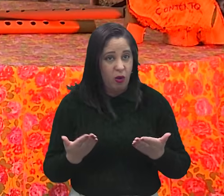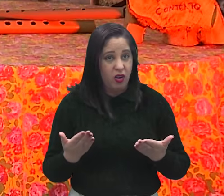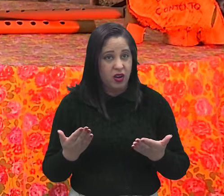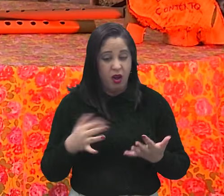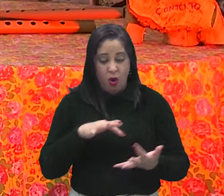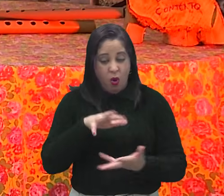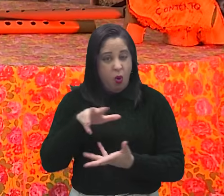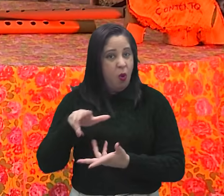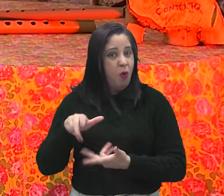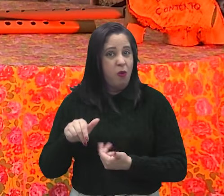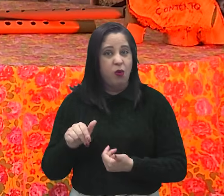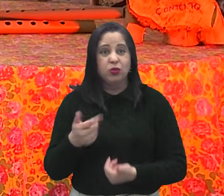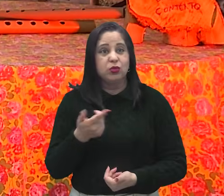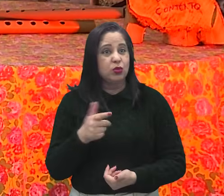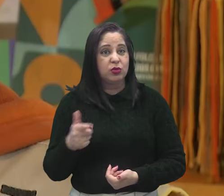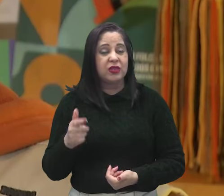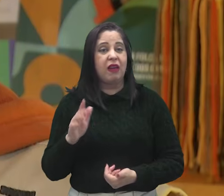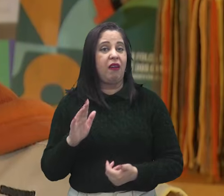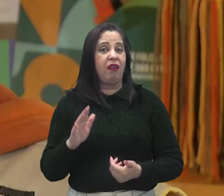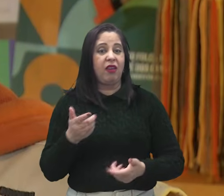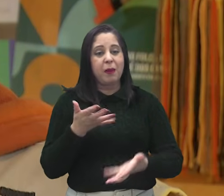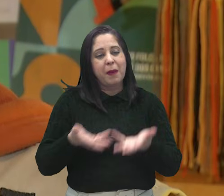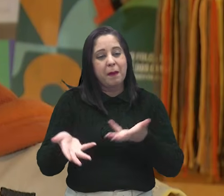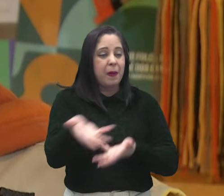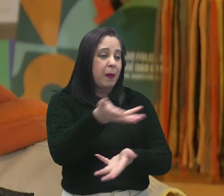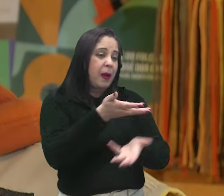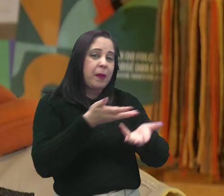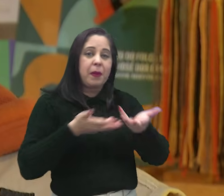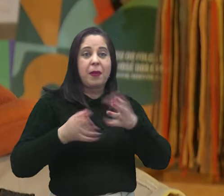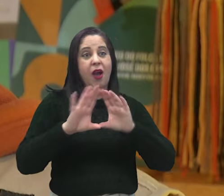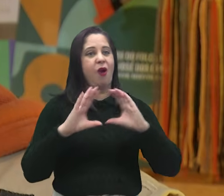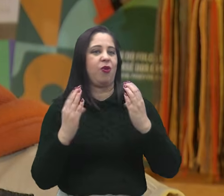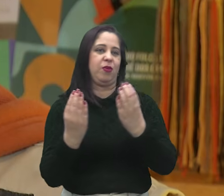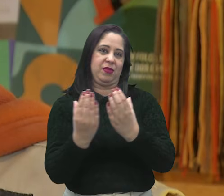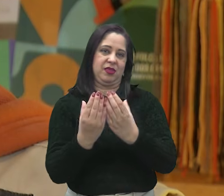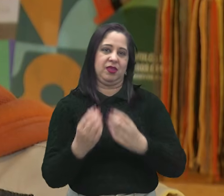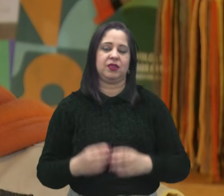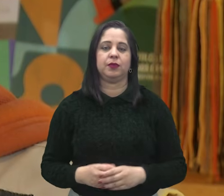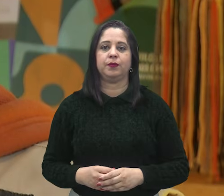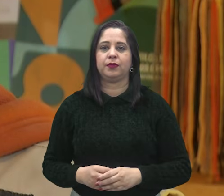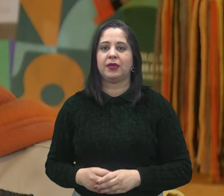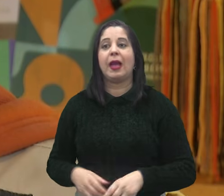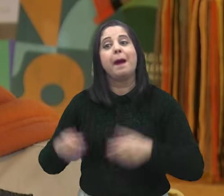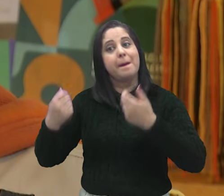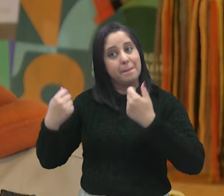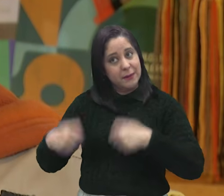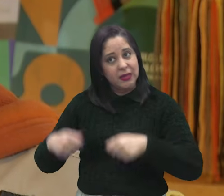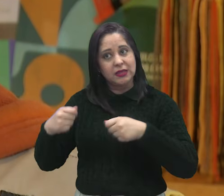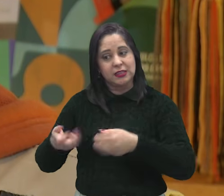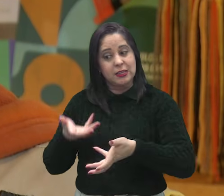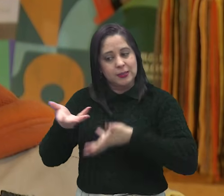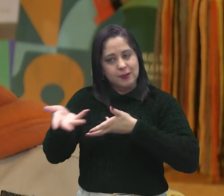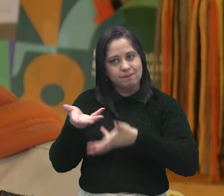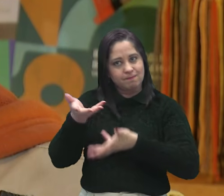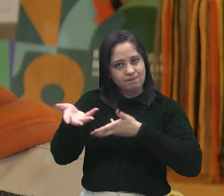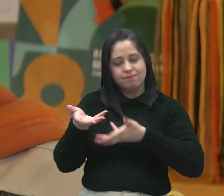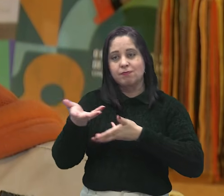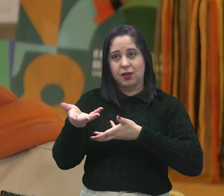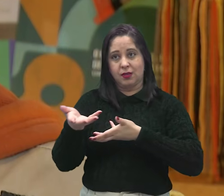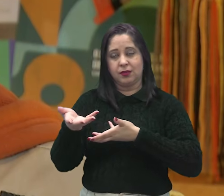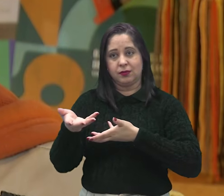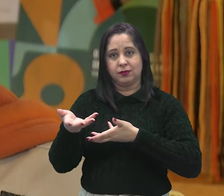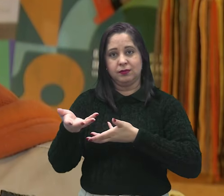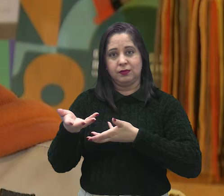aldeia mesmo, que é a vida comunitária. Nós precisamos de interação social. Nós precisamos